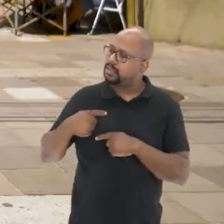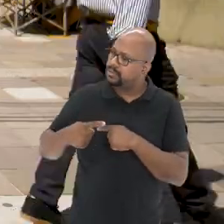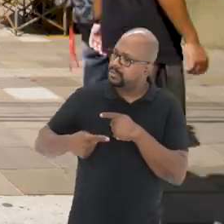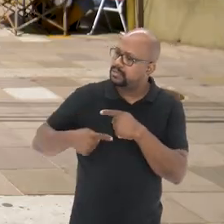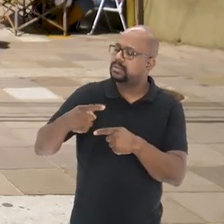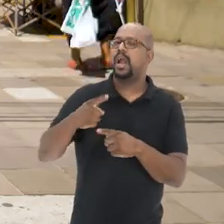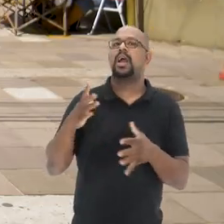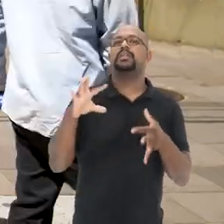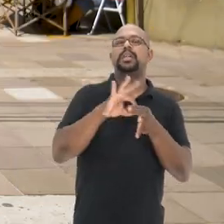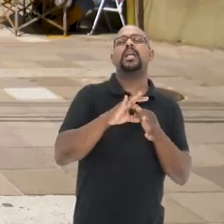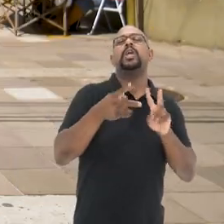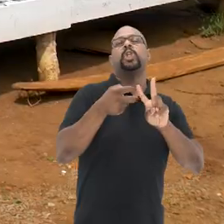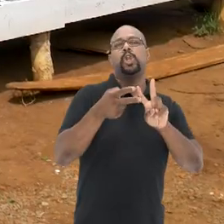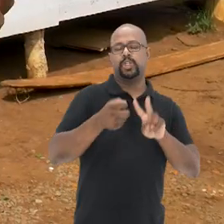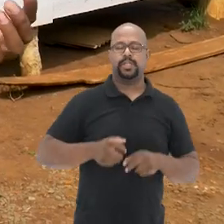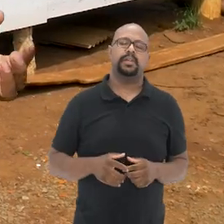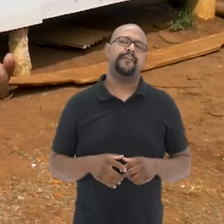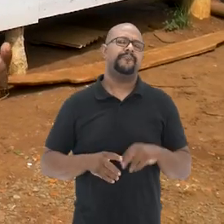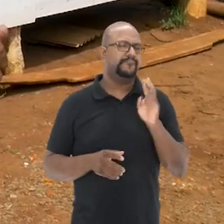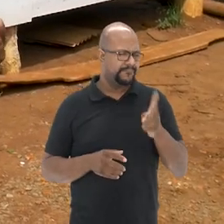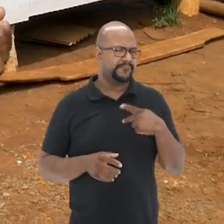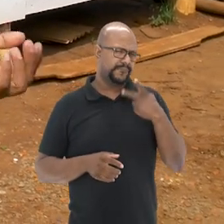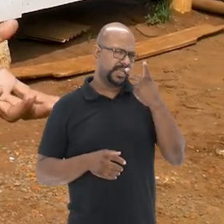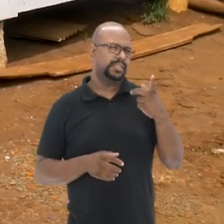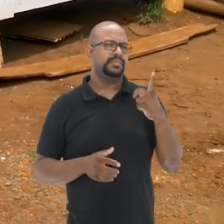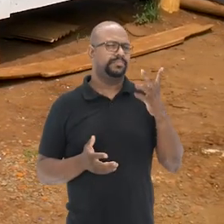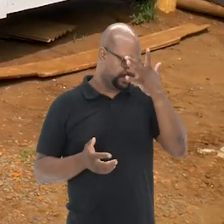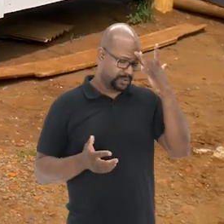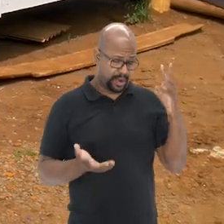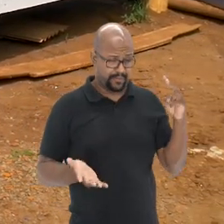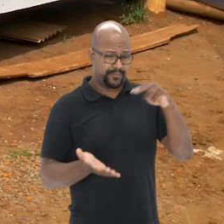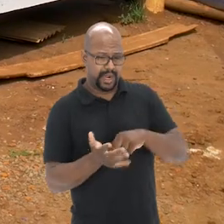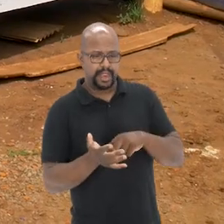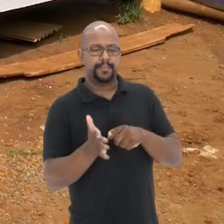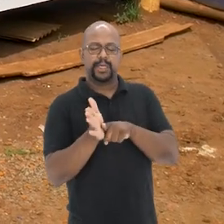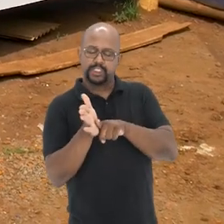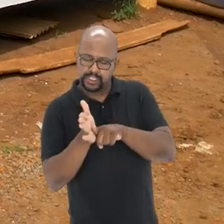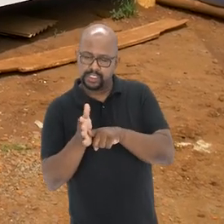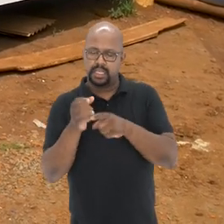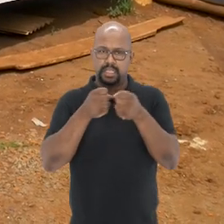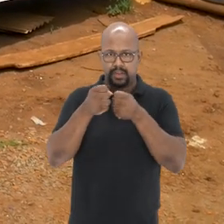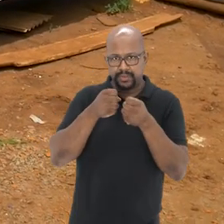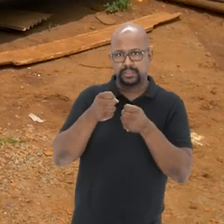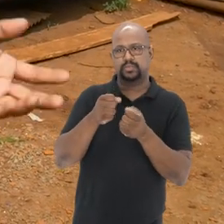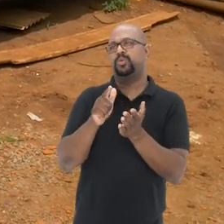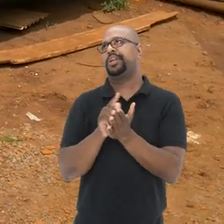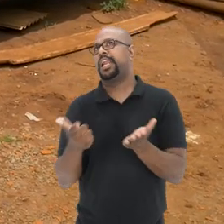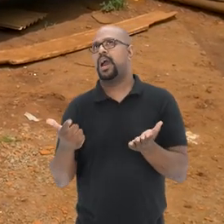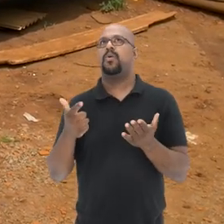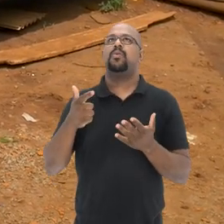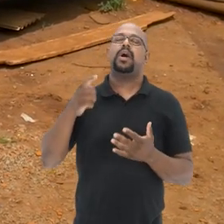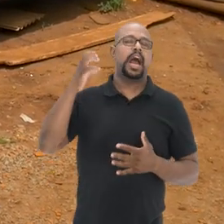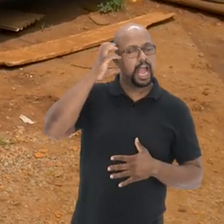origem ligada à indígena. Toda vez que tem uma pessoa que vem fazer pesquisa, vem fazer entrevista, tanto como